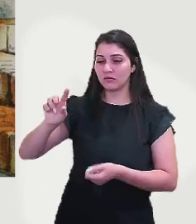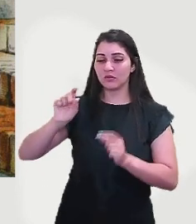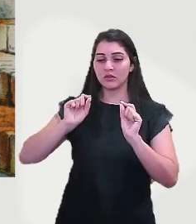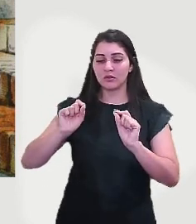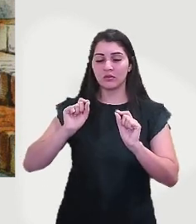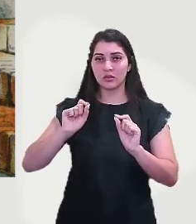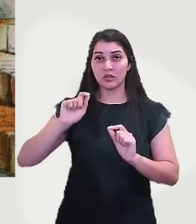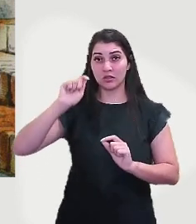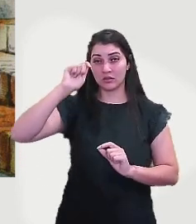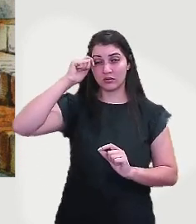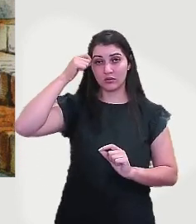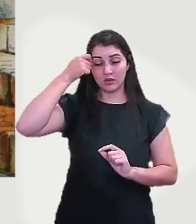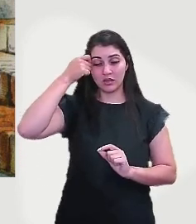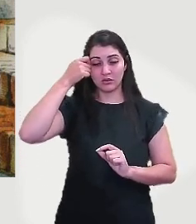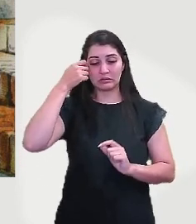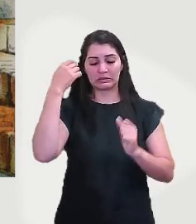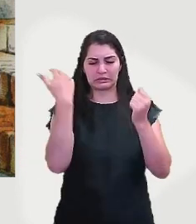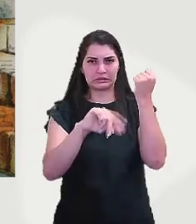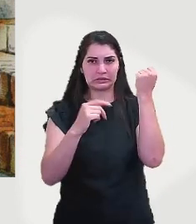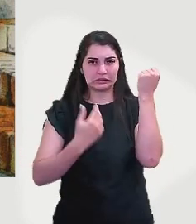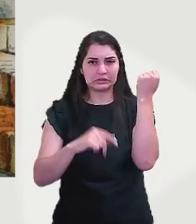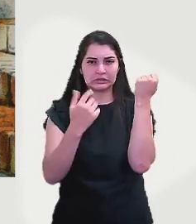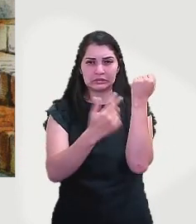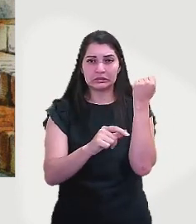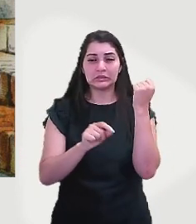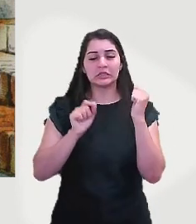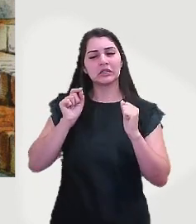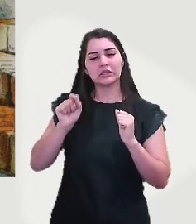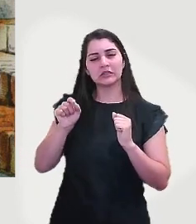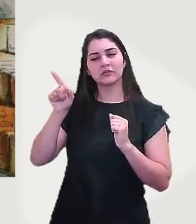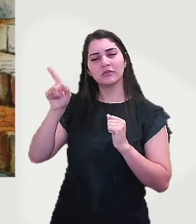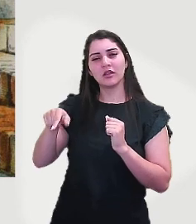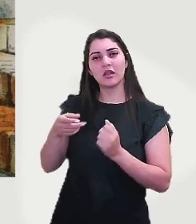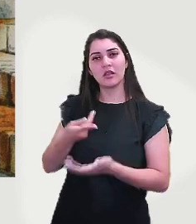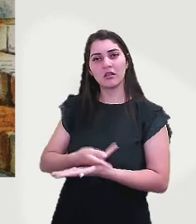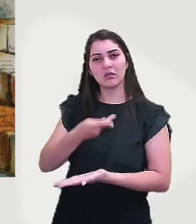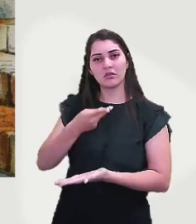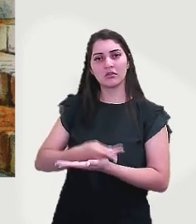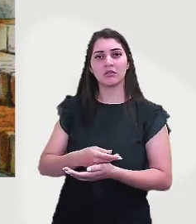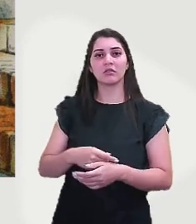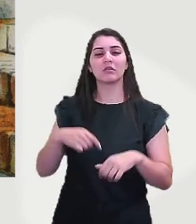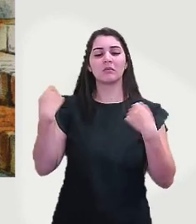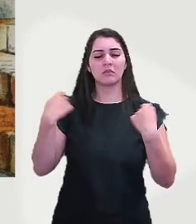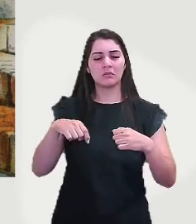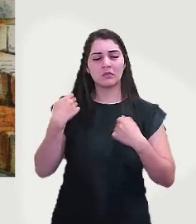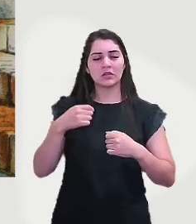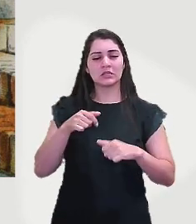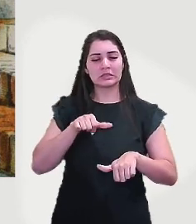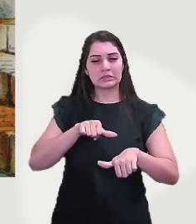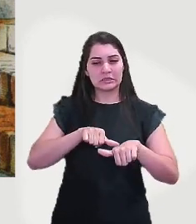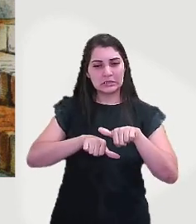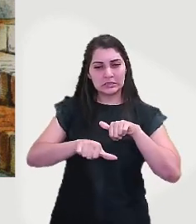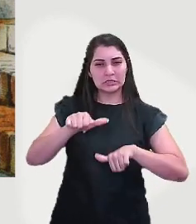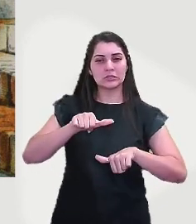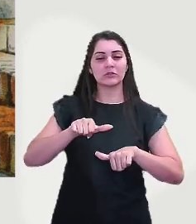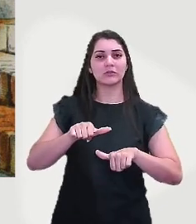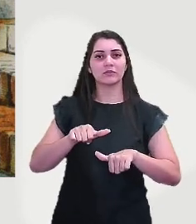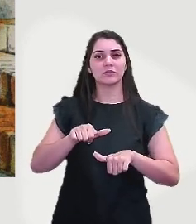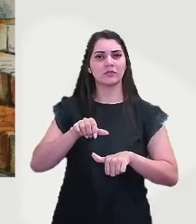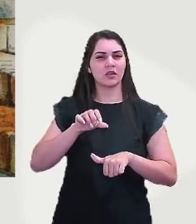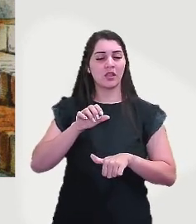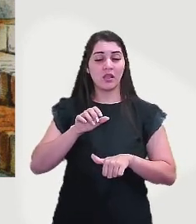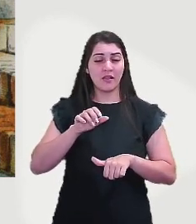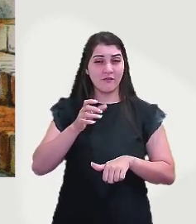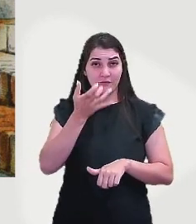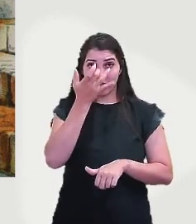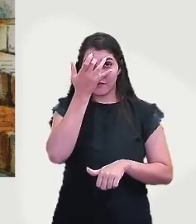negro escravo apanhando. Era isso que acontecia. Ele era preciso a se reconstruir. E não era uma reconstrução fácil,